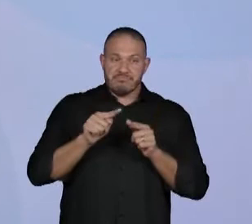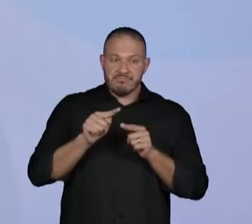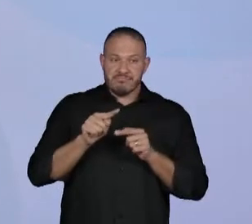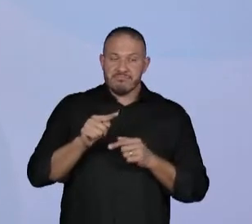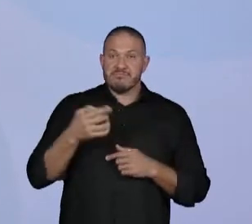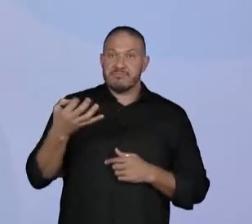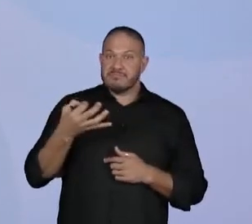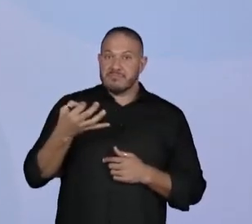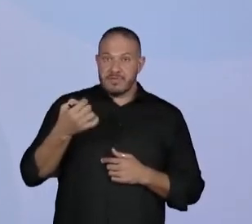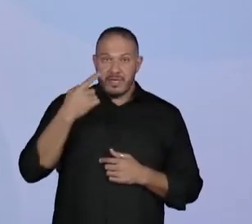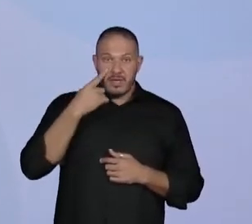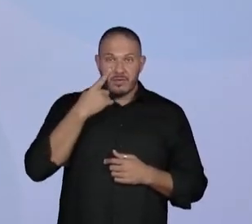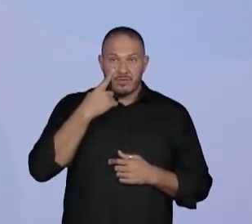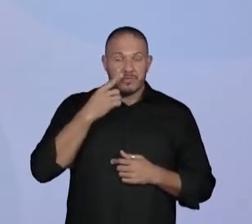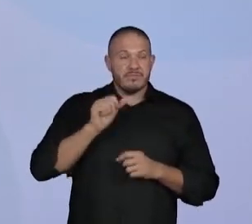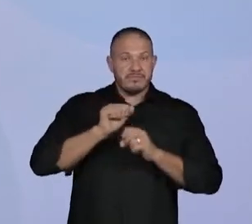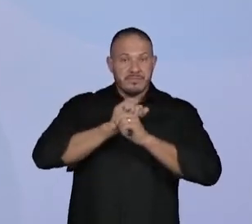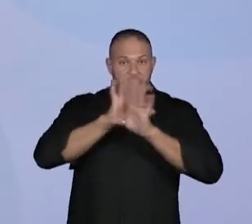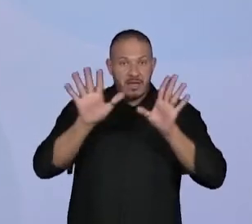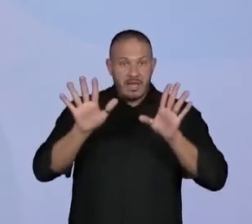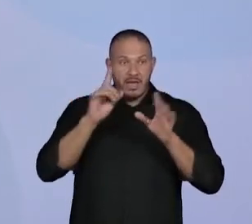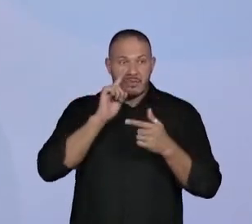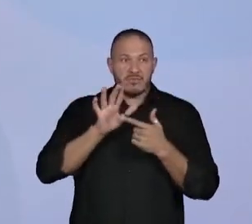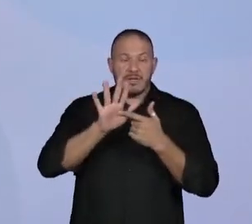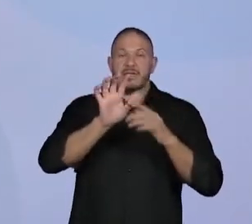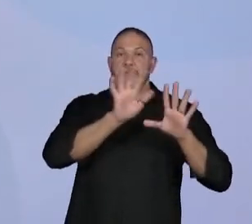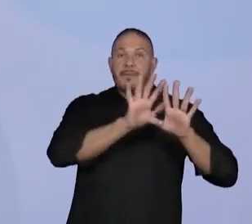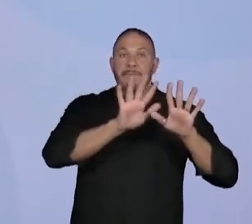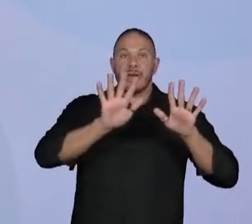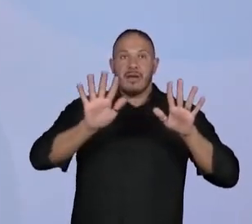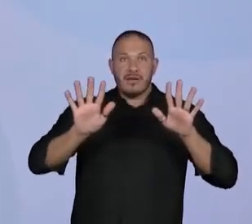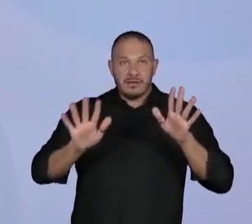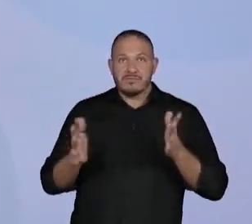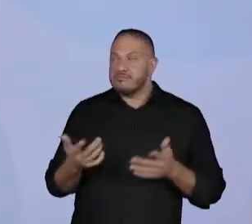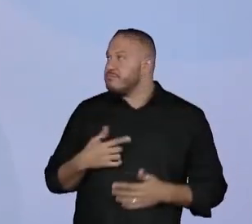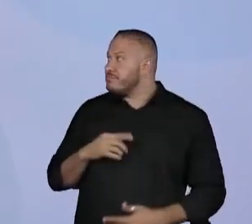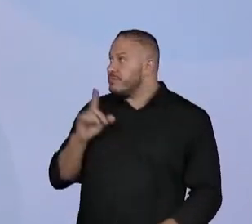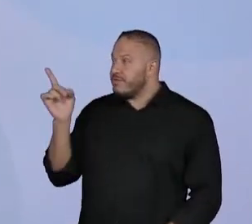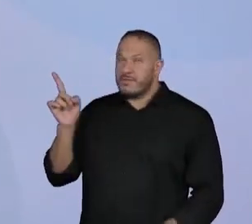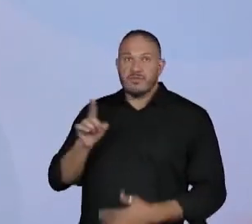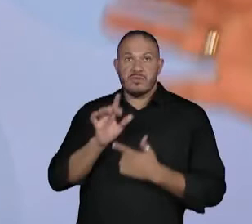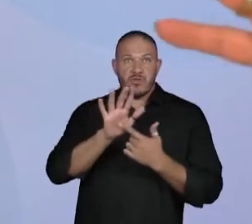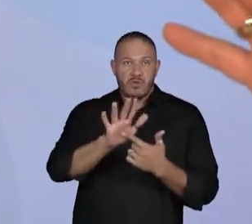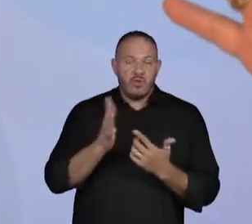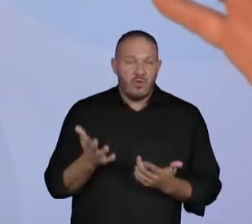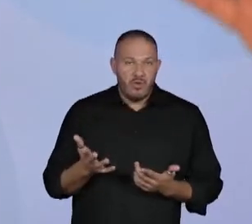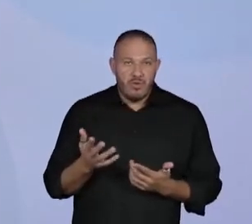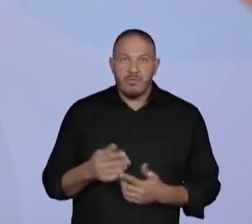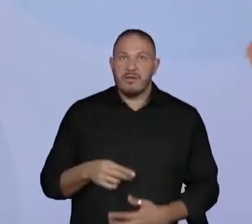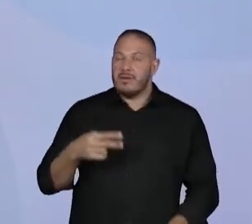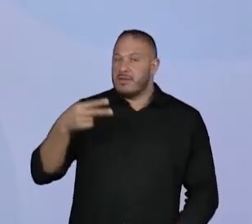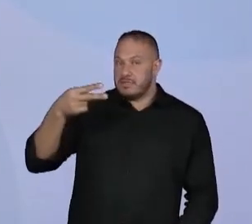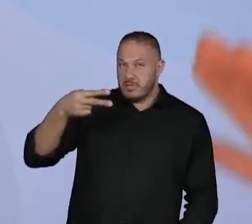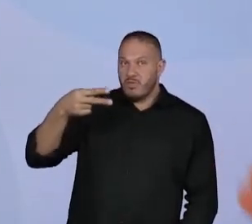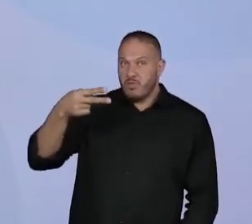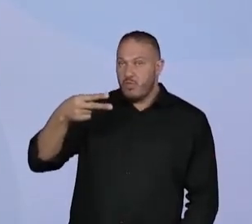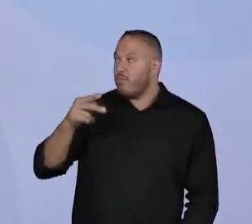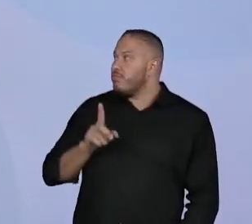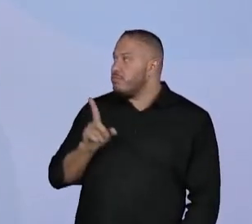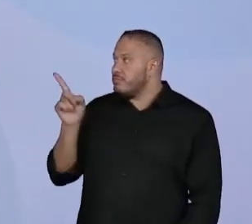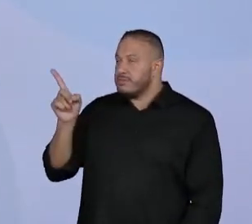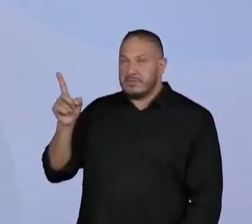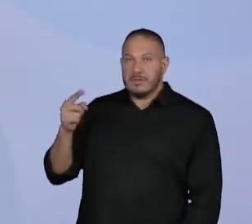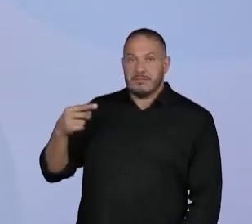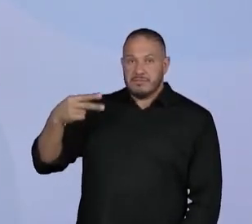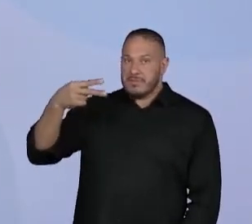definição a imagem que a gente está querendo ver, no caso, os ícones que você colocou. Então, a segunda linha tem mais definição. Está